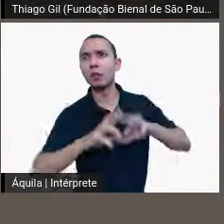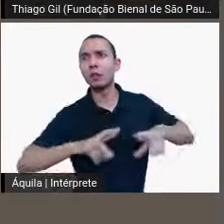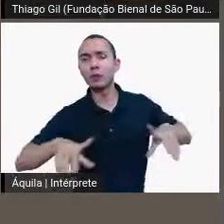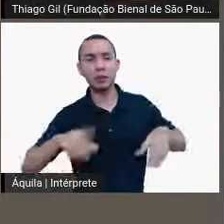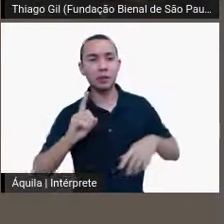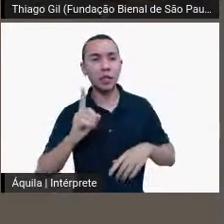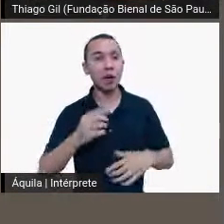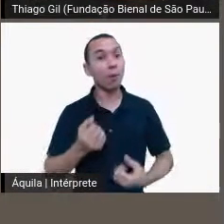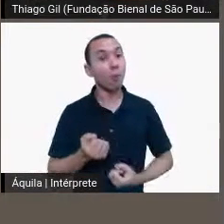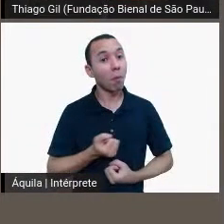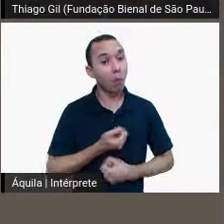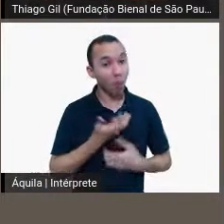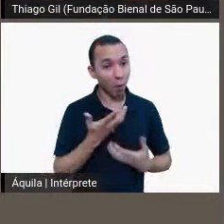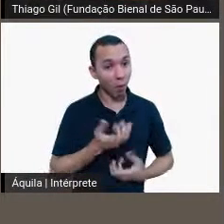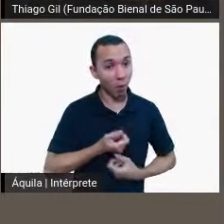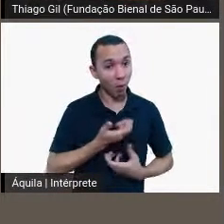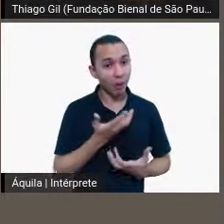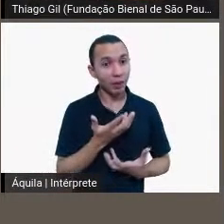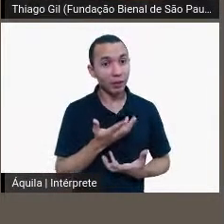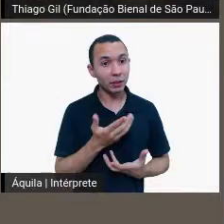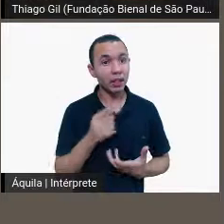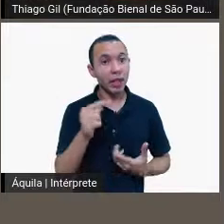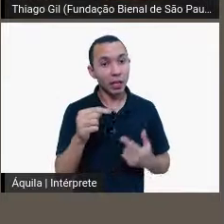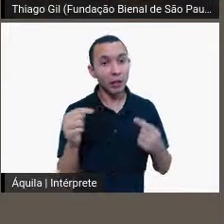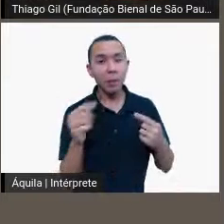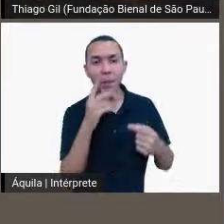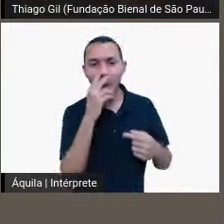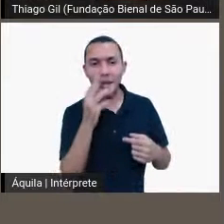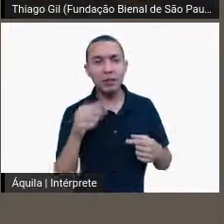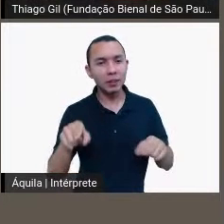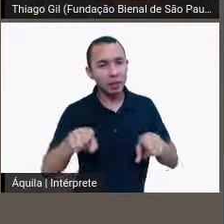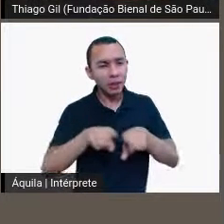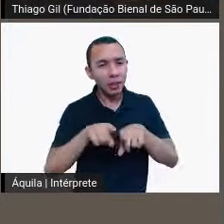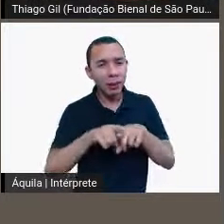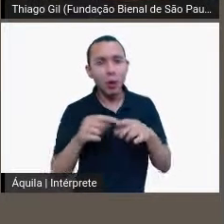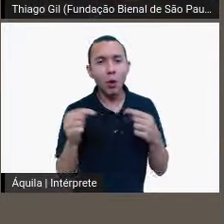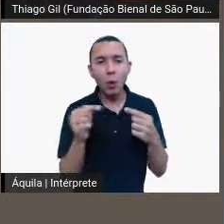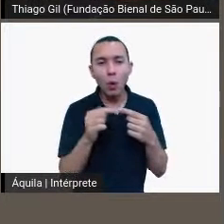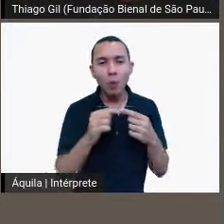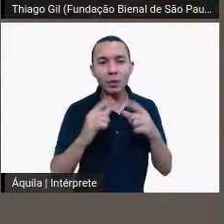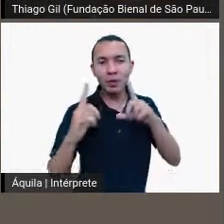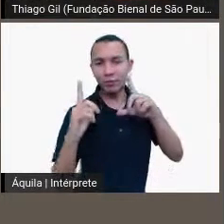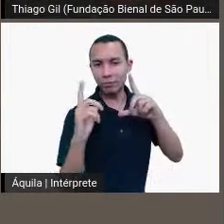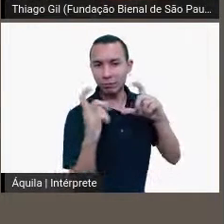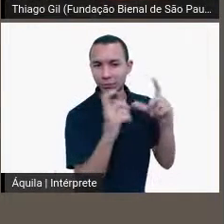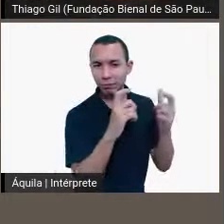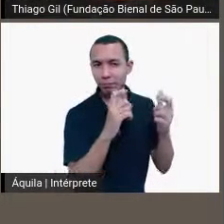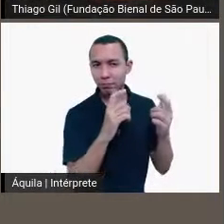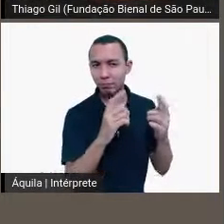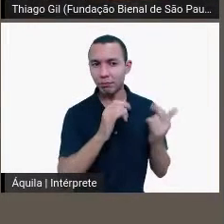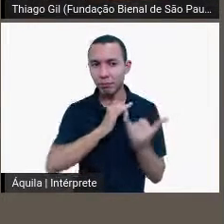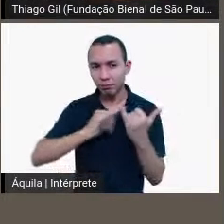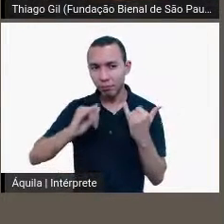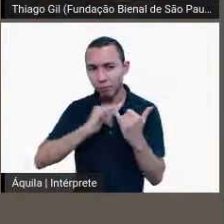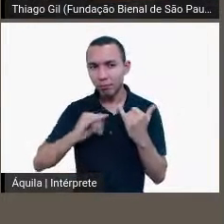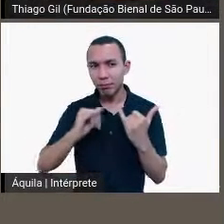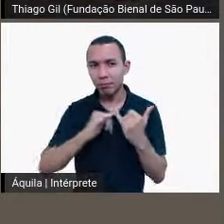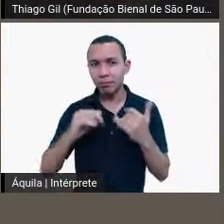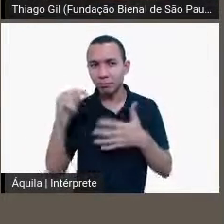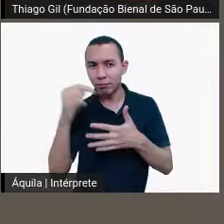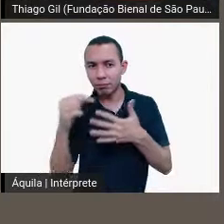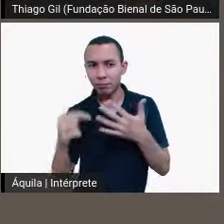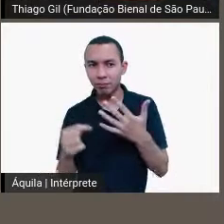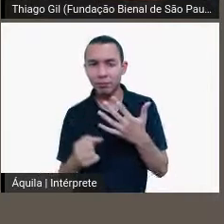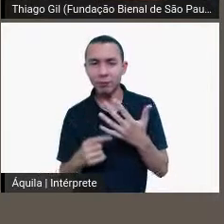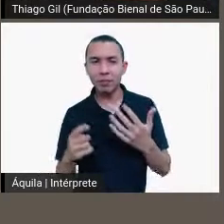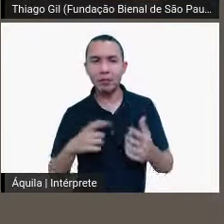poeta, ele talvez opere como um fotógrafo também, né? O poeta Pau Brasil, recortando fragmentos